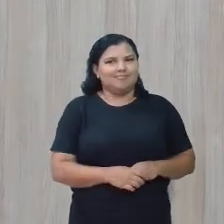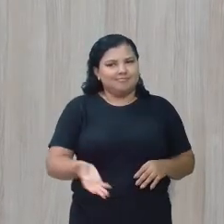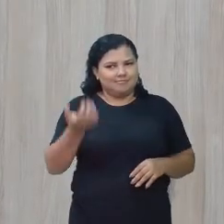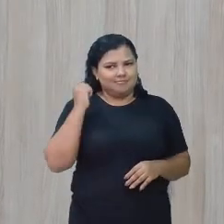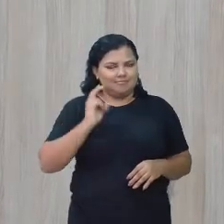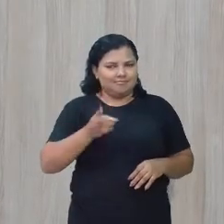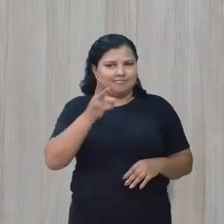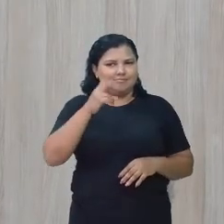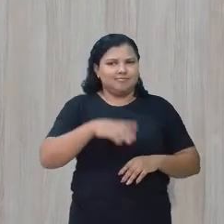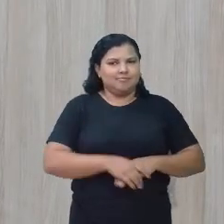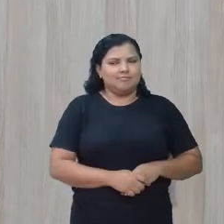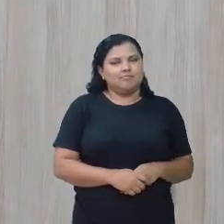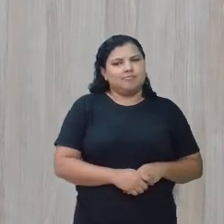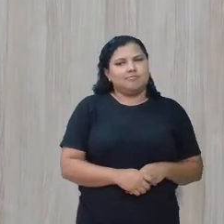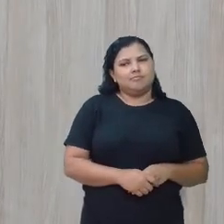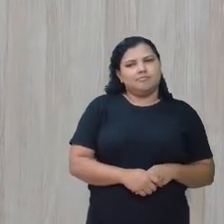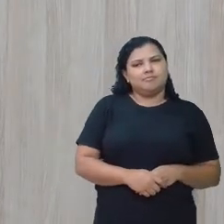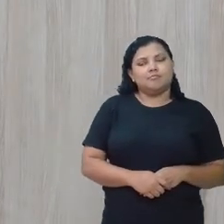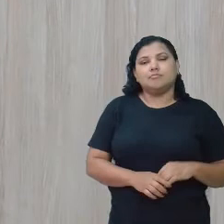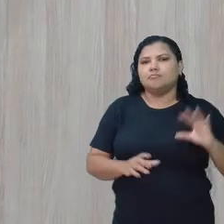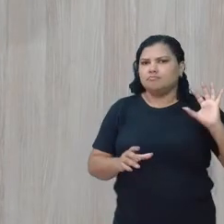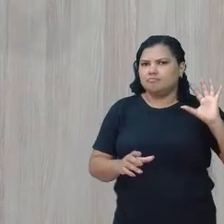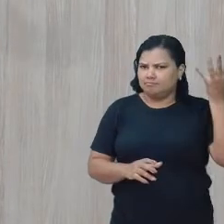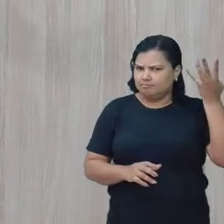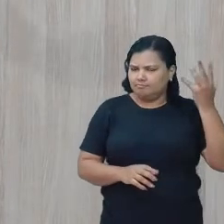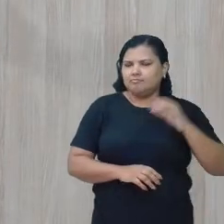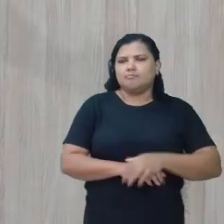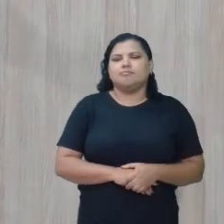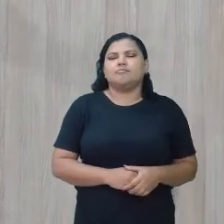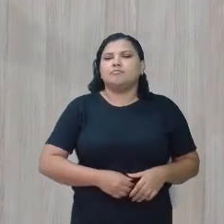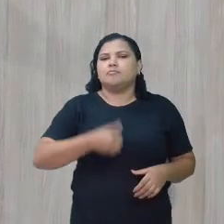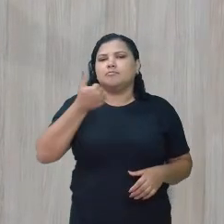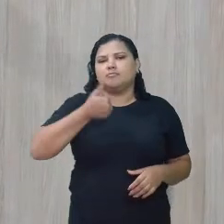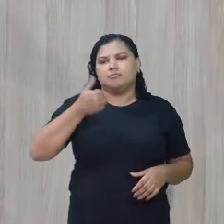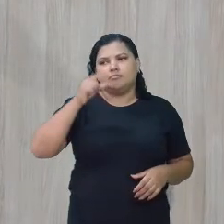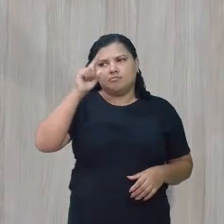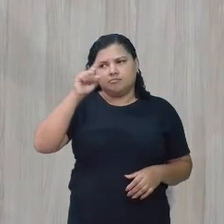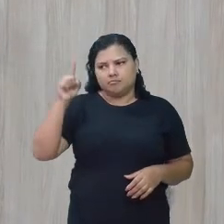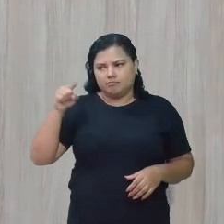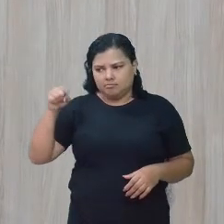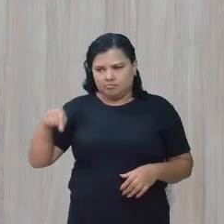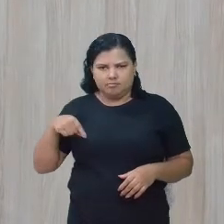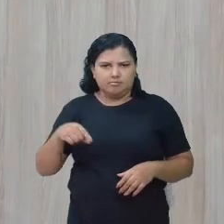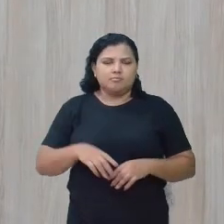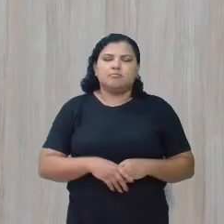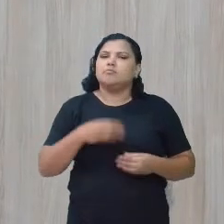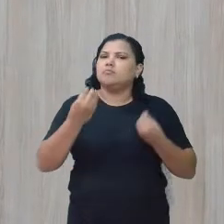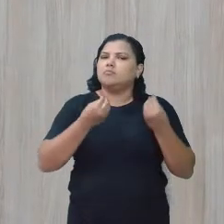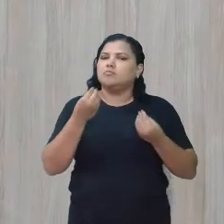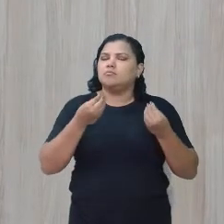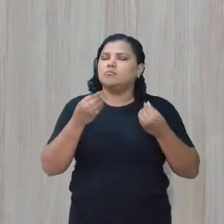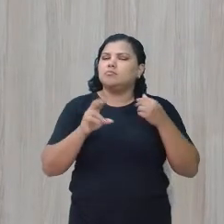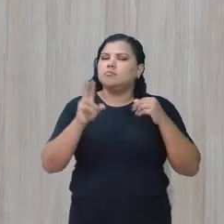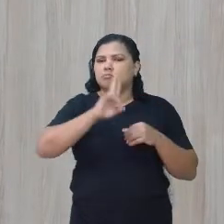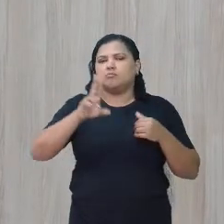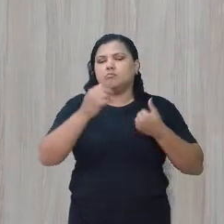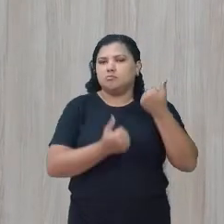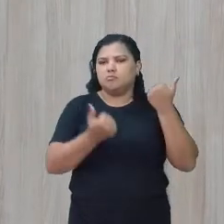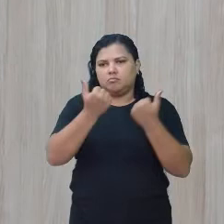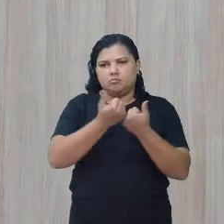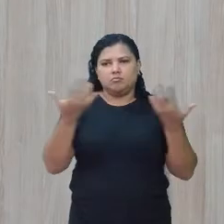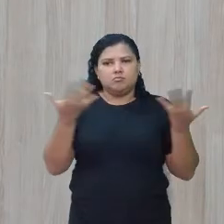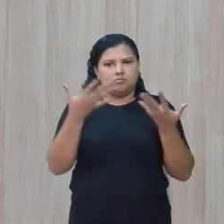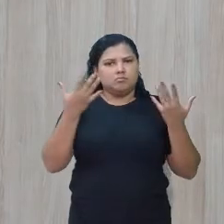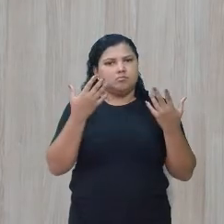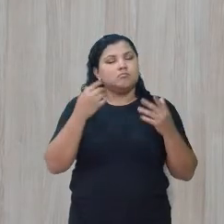lá. Vamos resolver, ó, fizemos o primeiro sistema lá pelo método da substituição, vamos